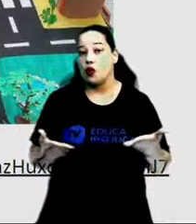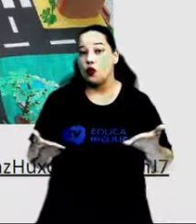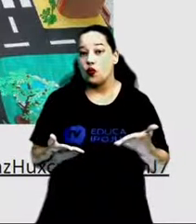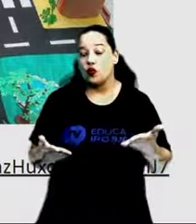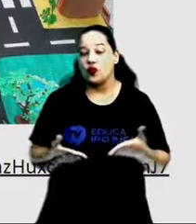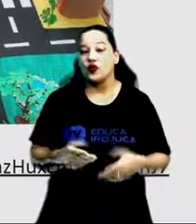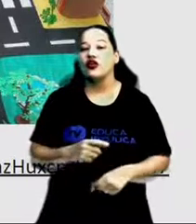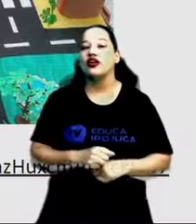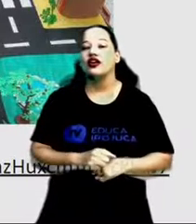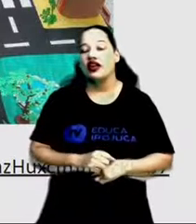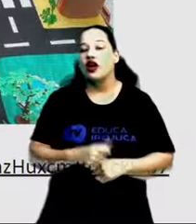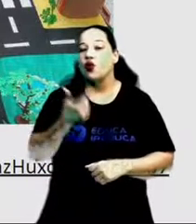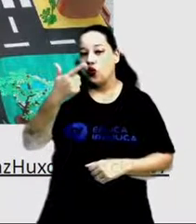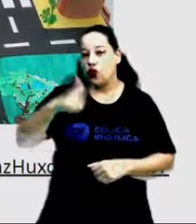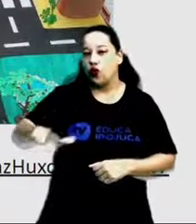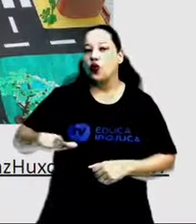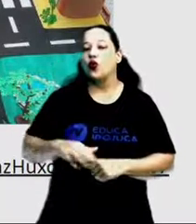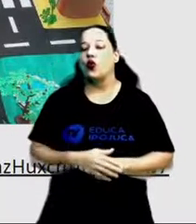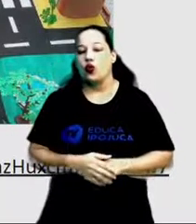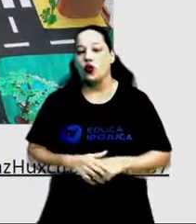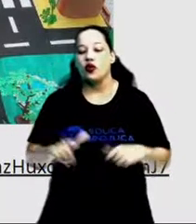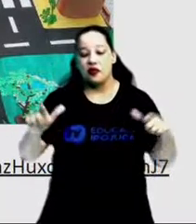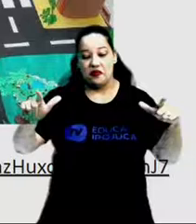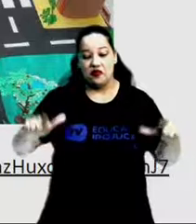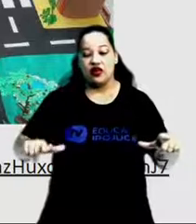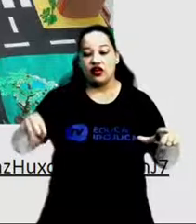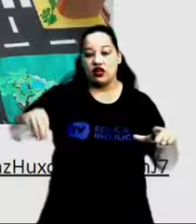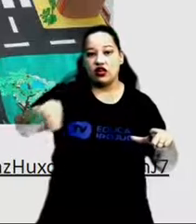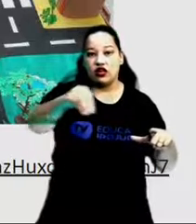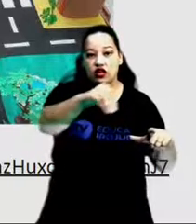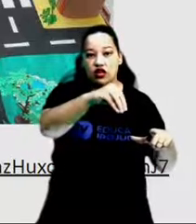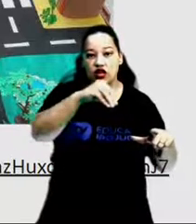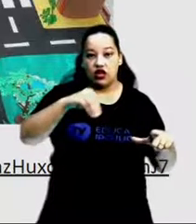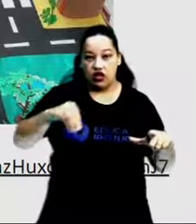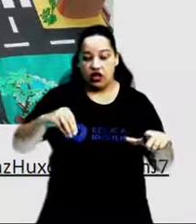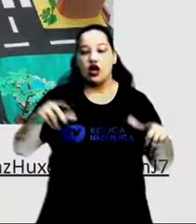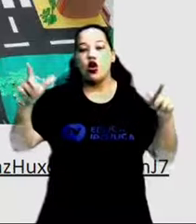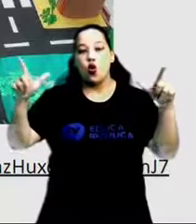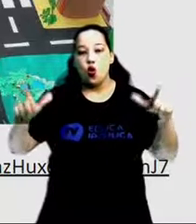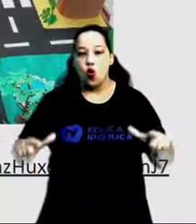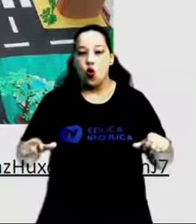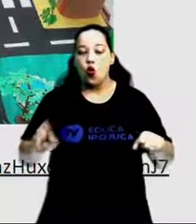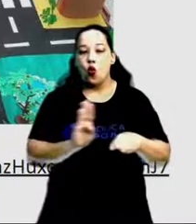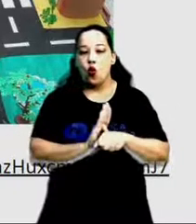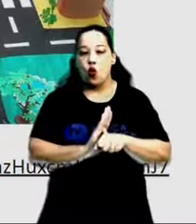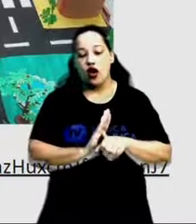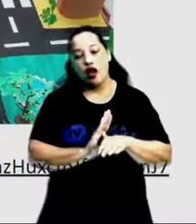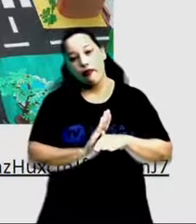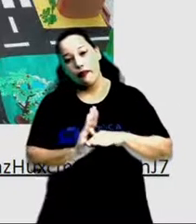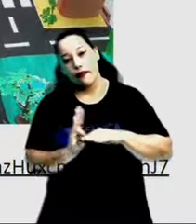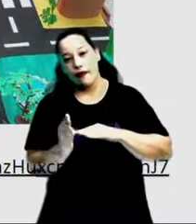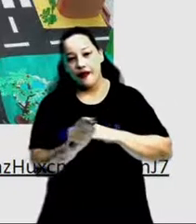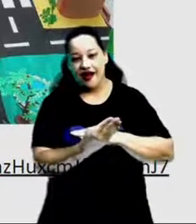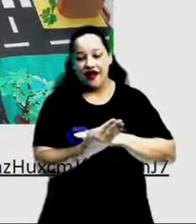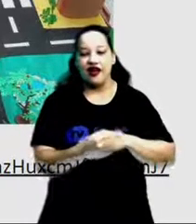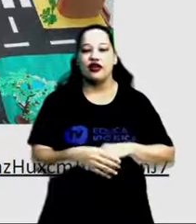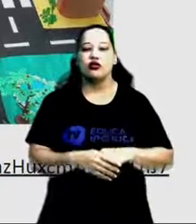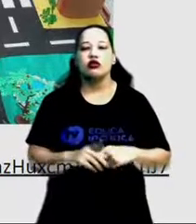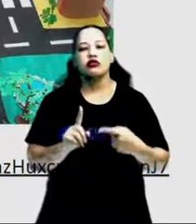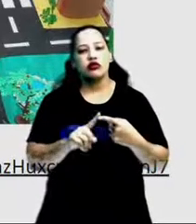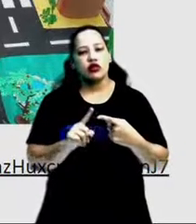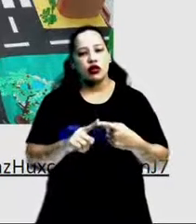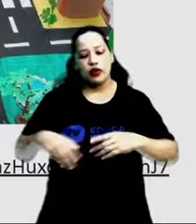Agora, esta outra maquete é de um bairro, pode ser também de uma